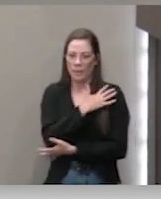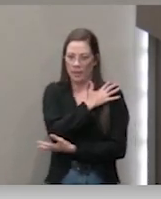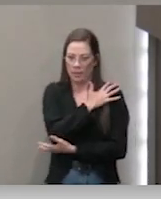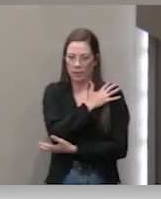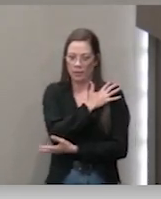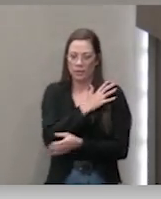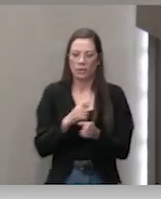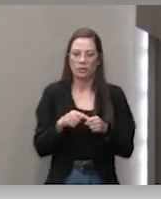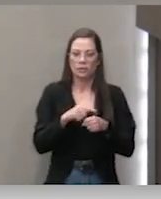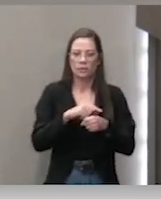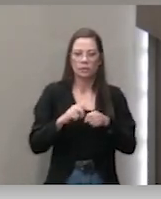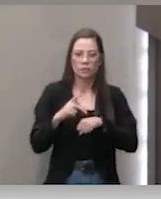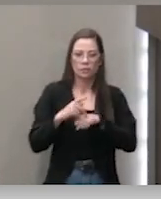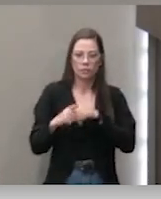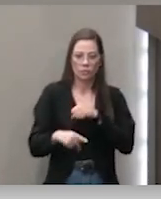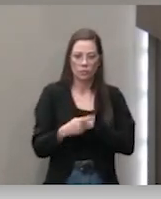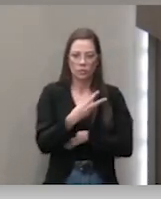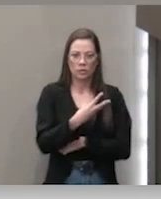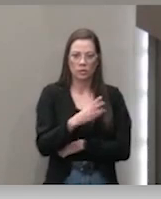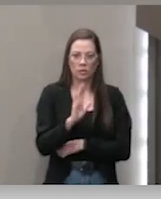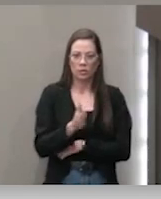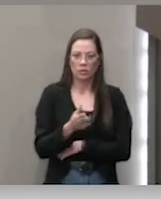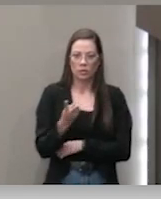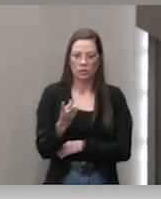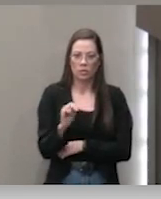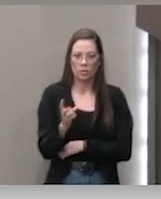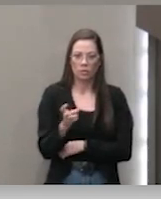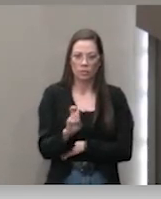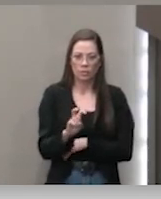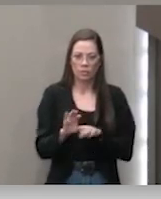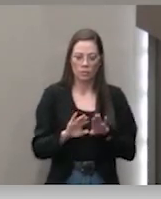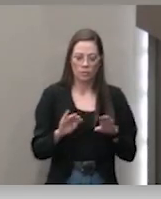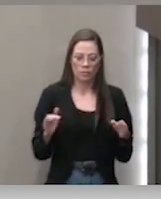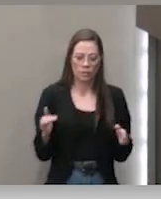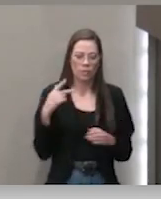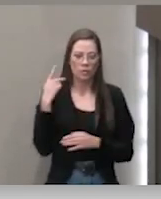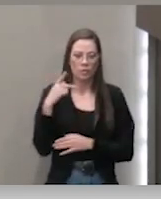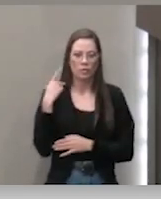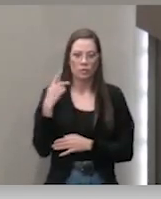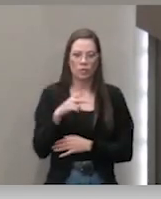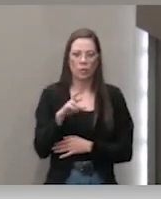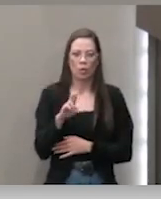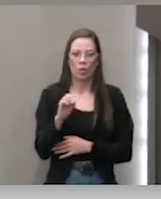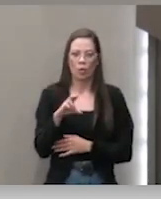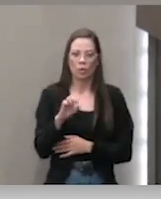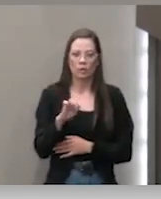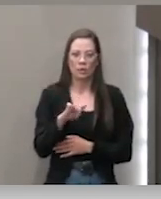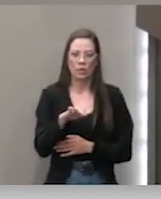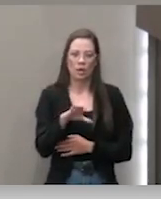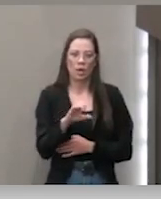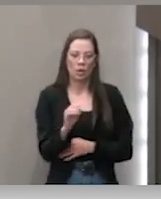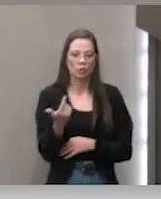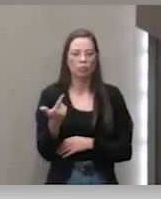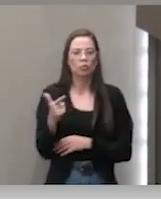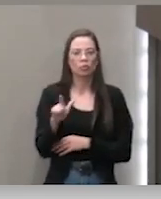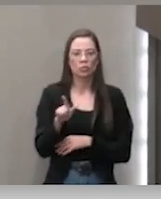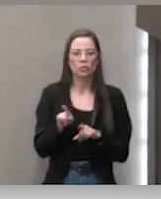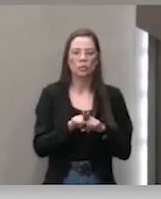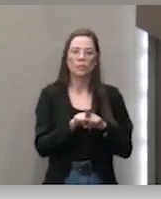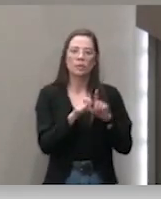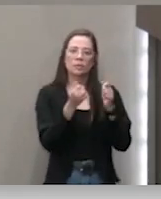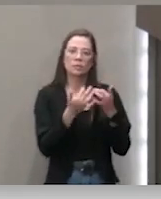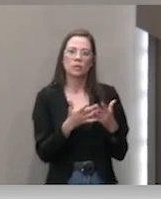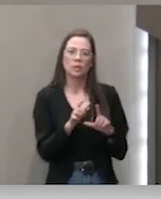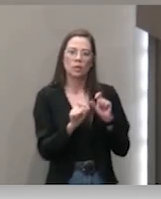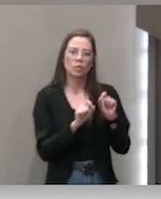Projeto de resolução 3/2025, do gabinete do vereador Ronaldo Severo da Silva e outros. Dispõe sobre